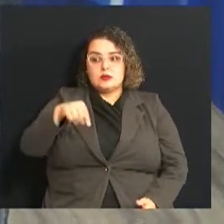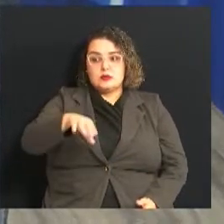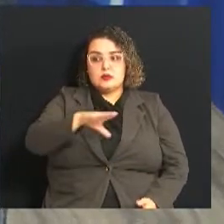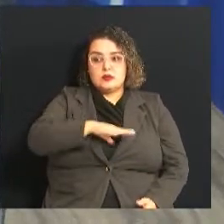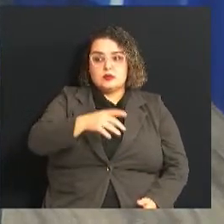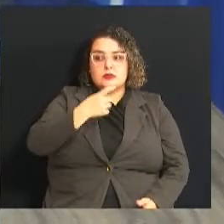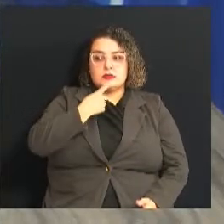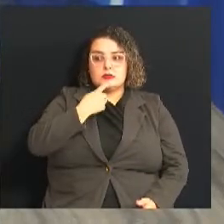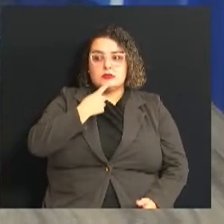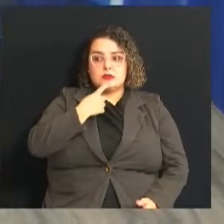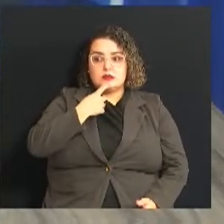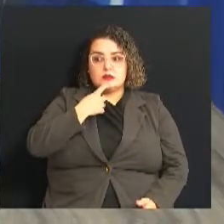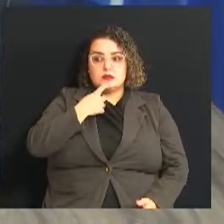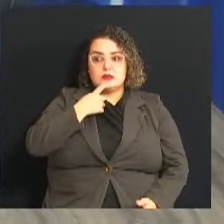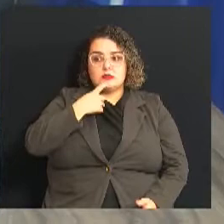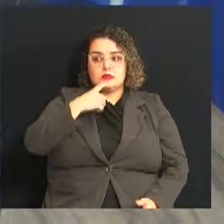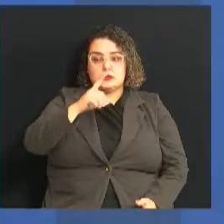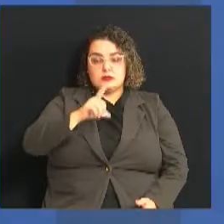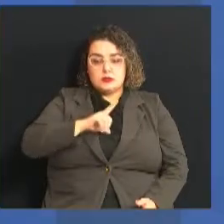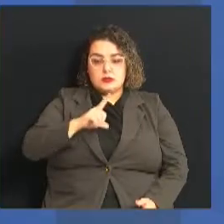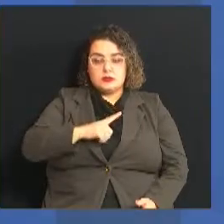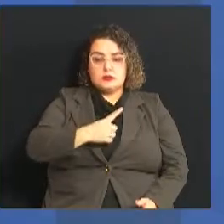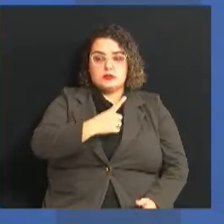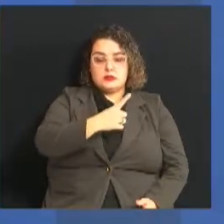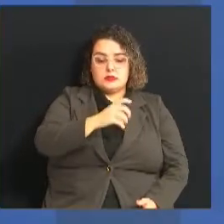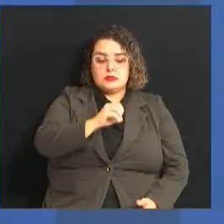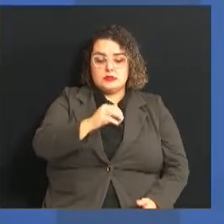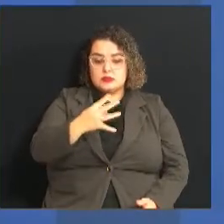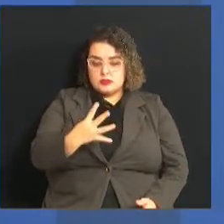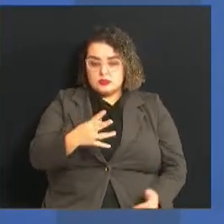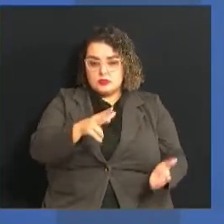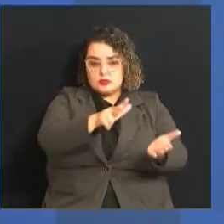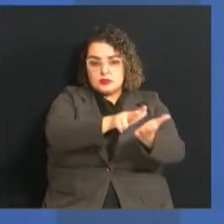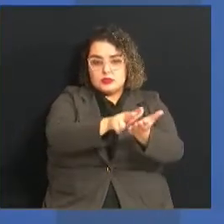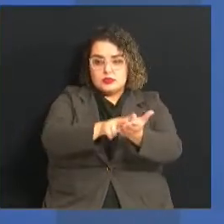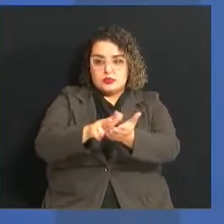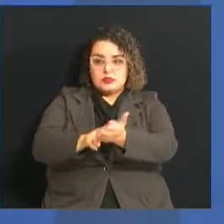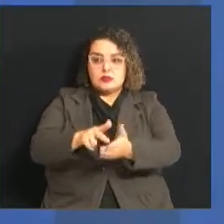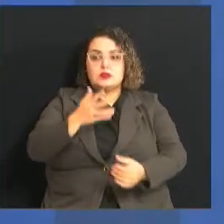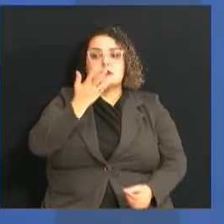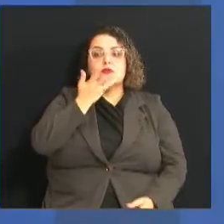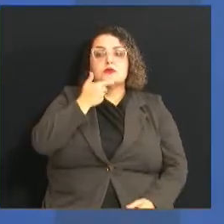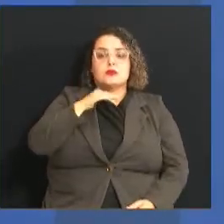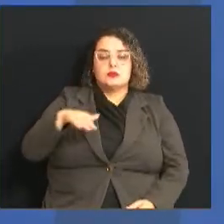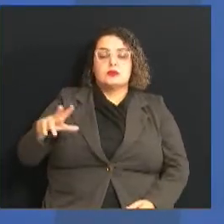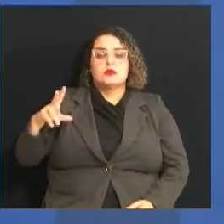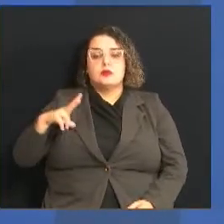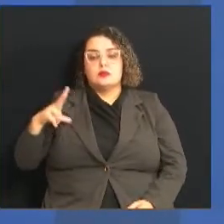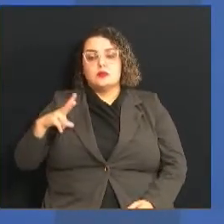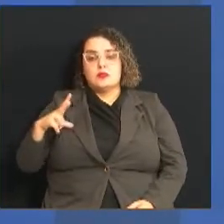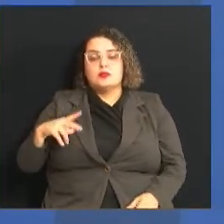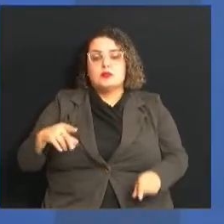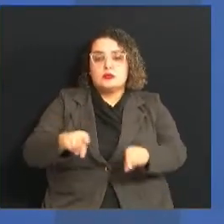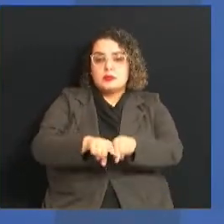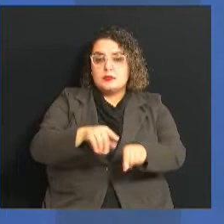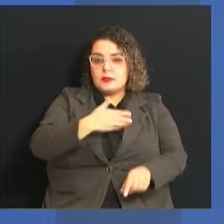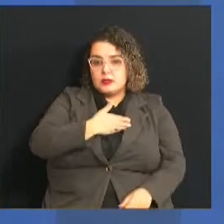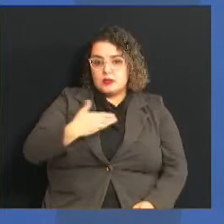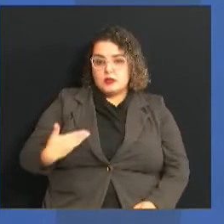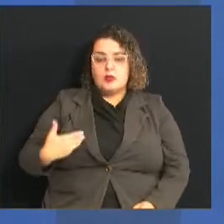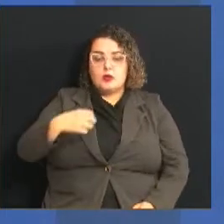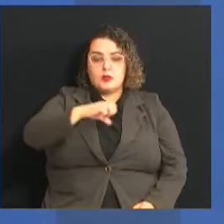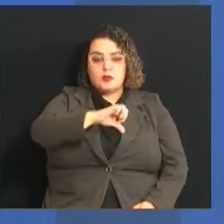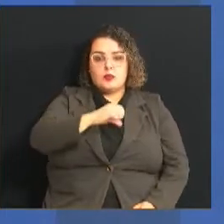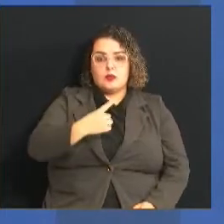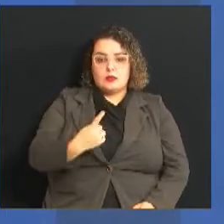A gente está com 104 leitos de UTI infantil nas redes pública e particular. A gente tem 91